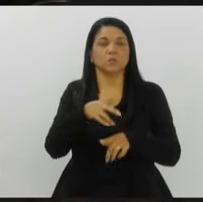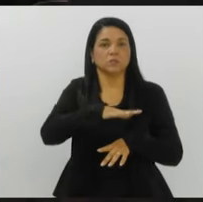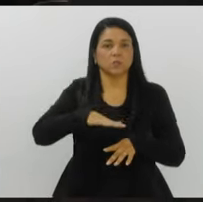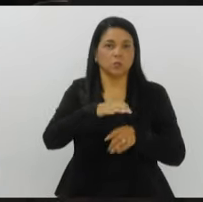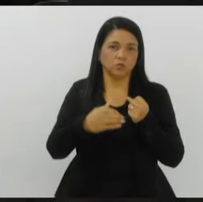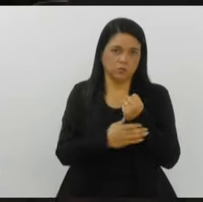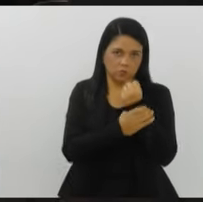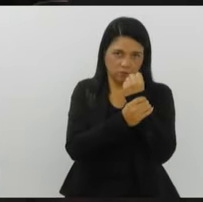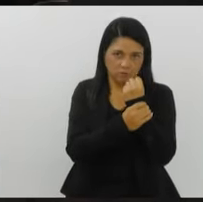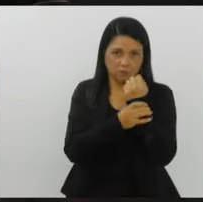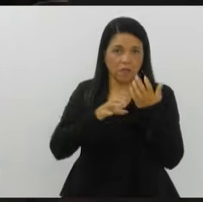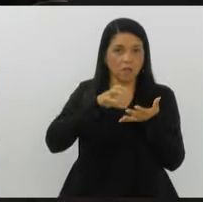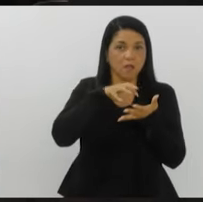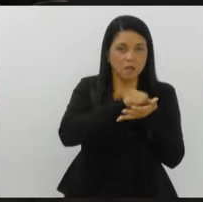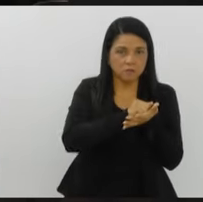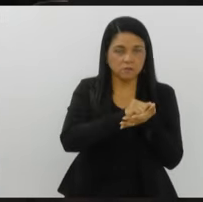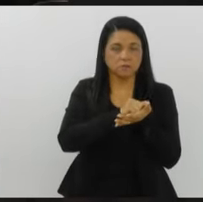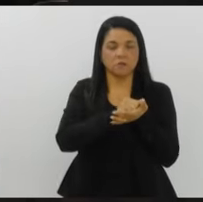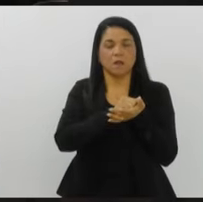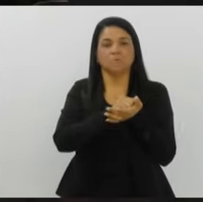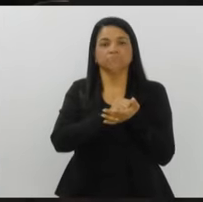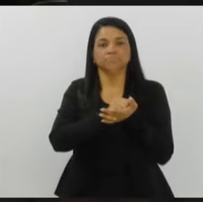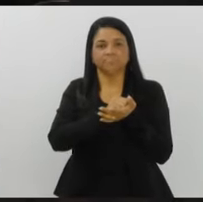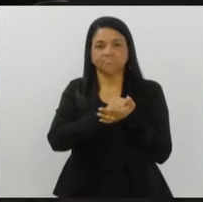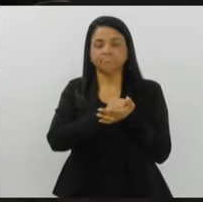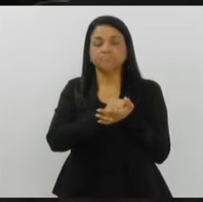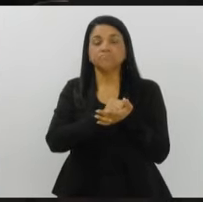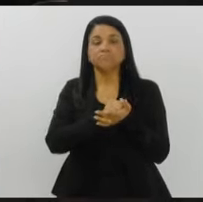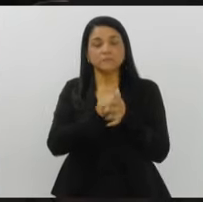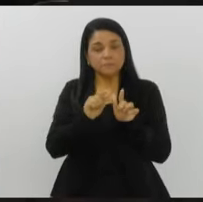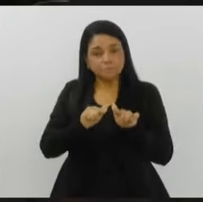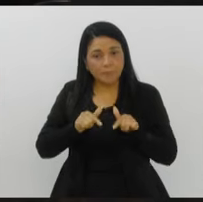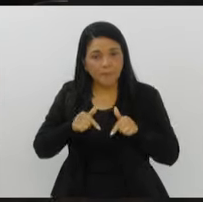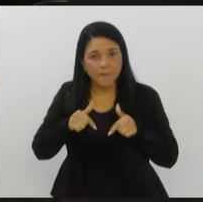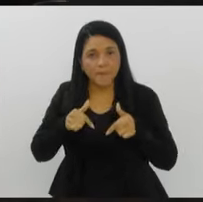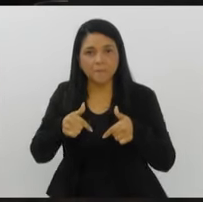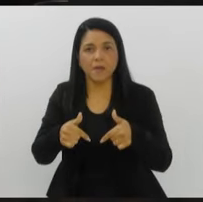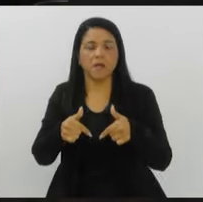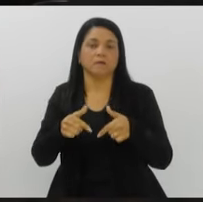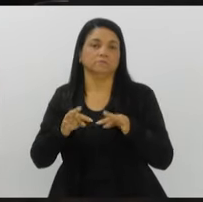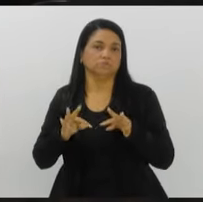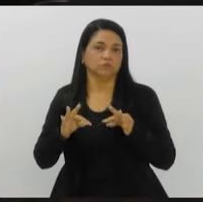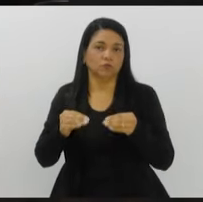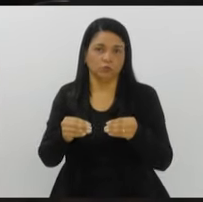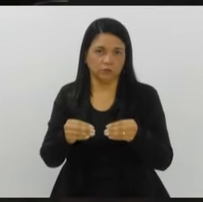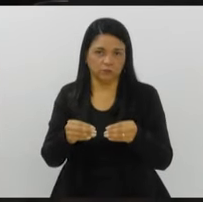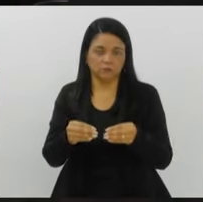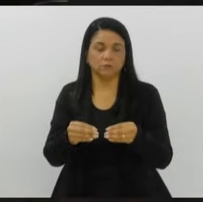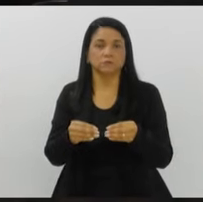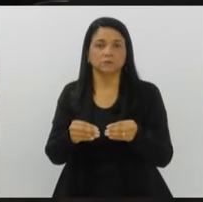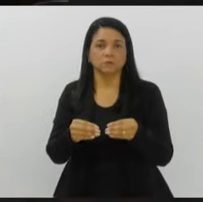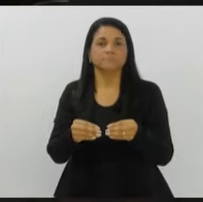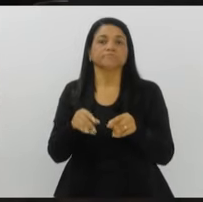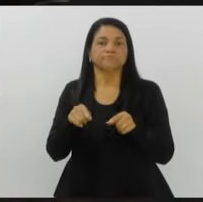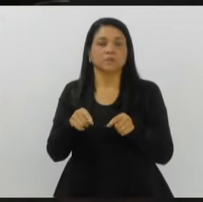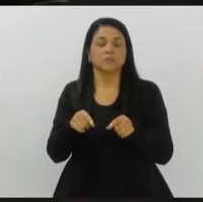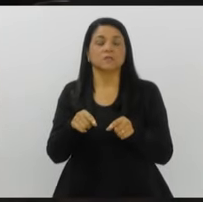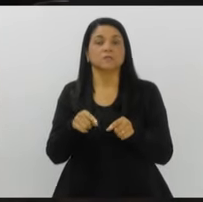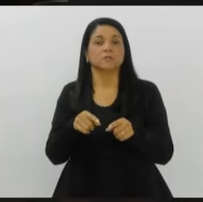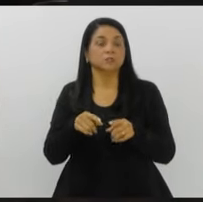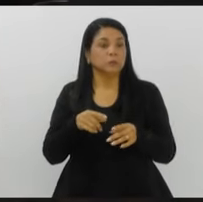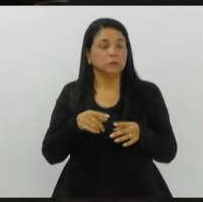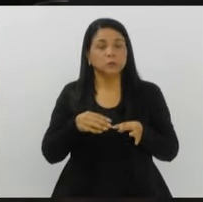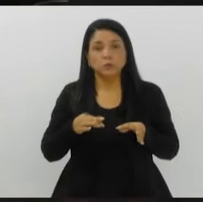e a gente formalizar e tomar todas as medidas que for necessárias e buscar todas as